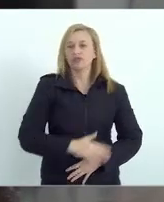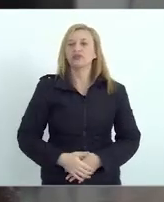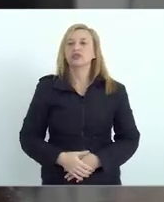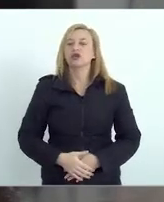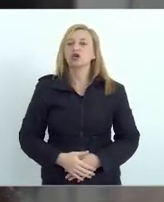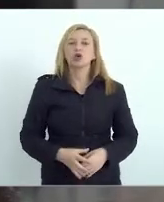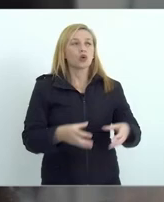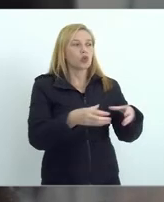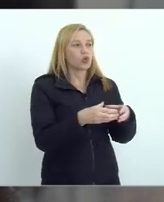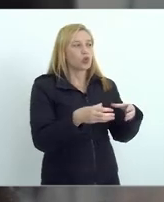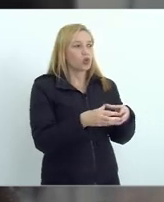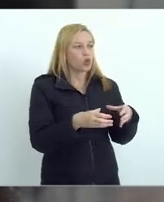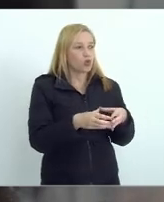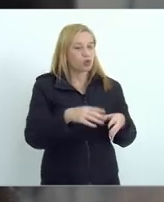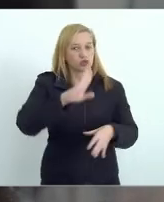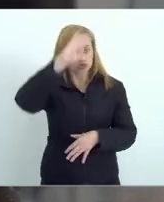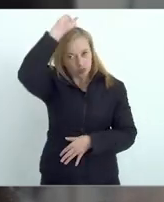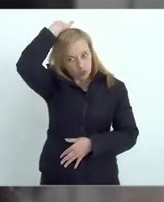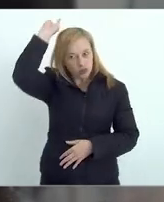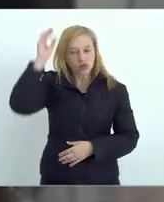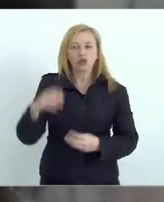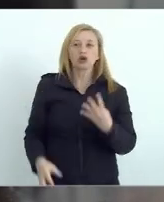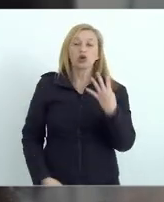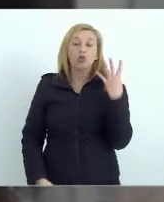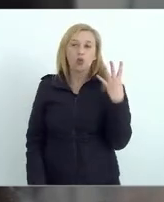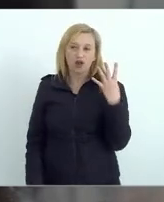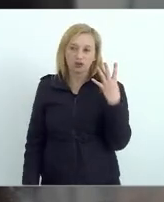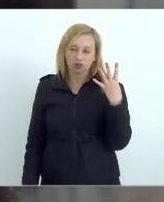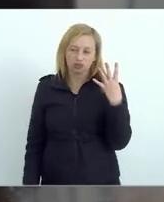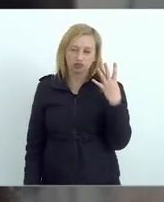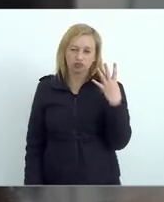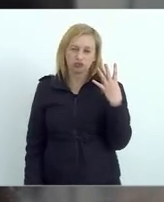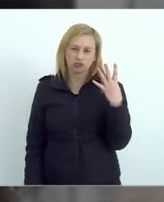o corpo de bombeiros nós temos aqui